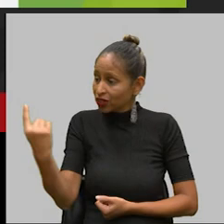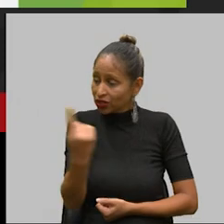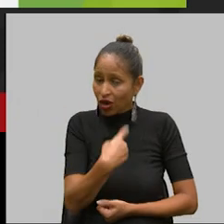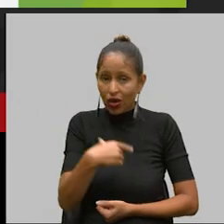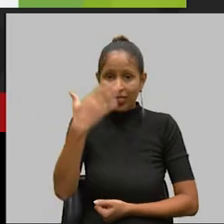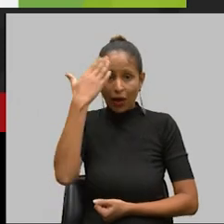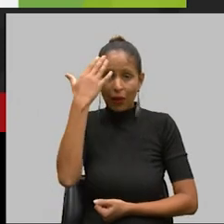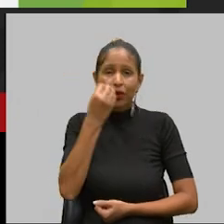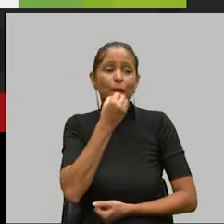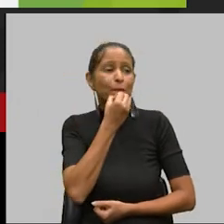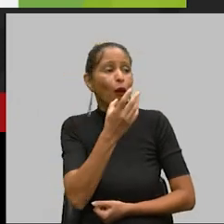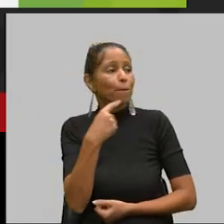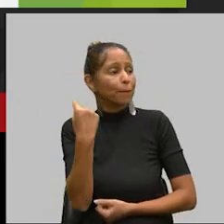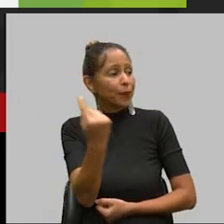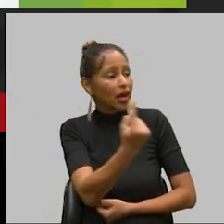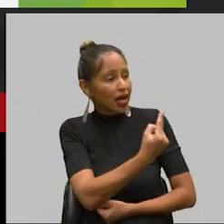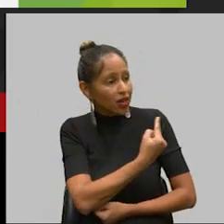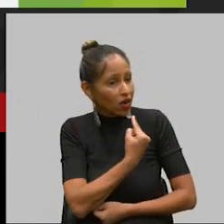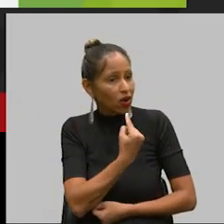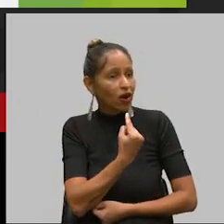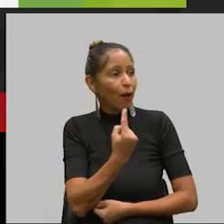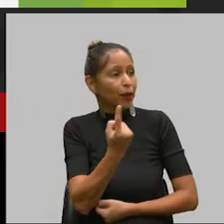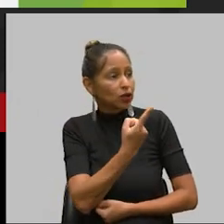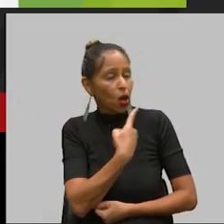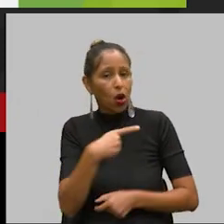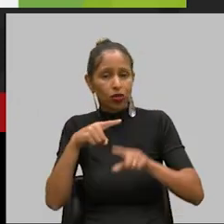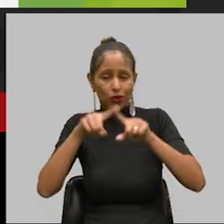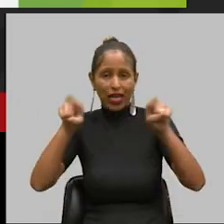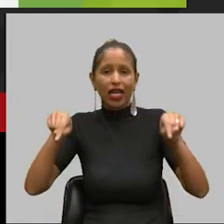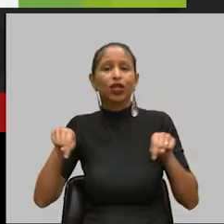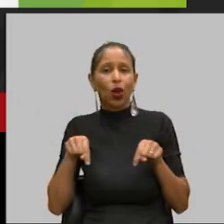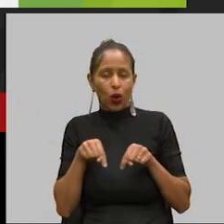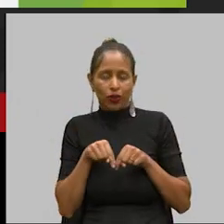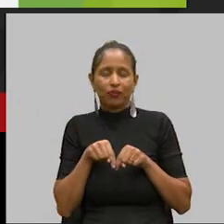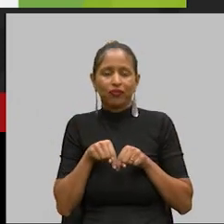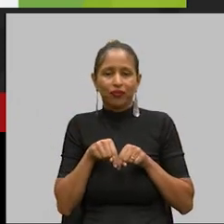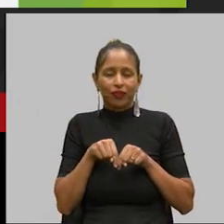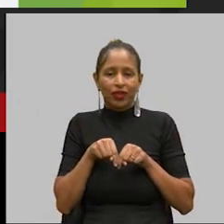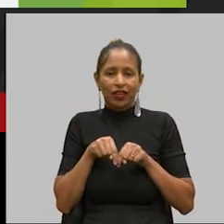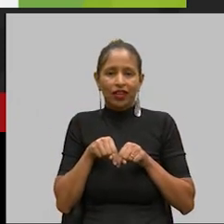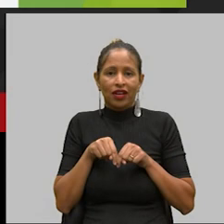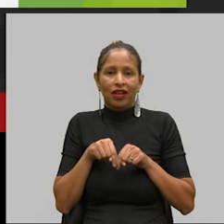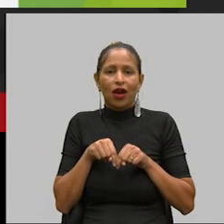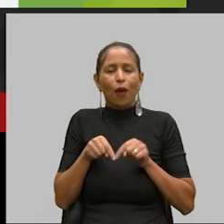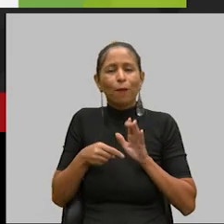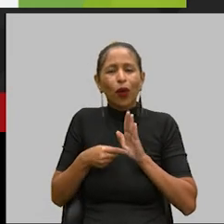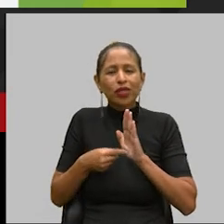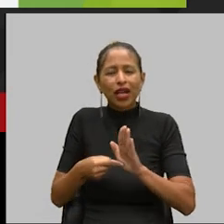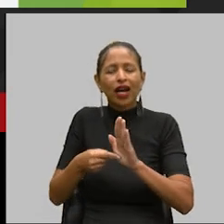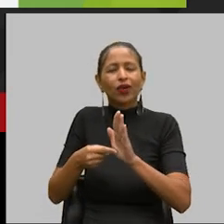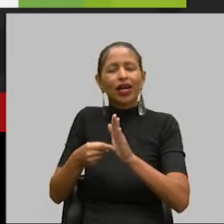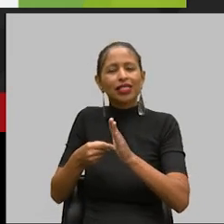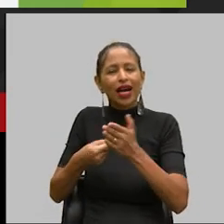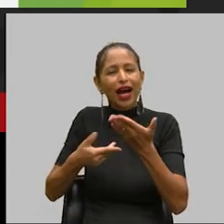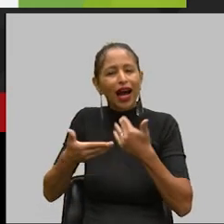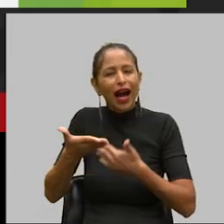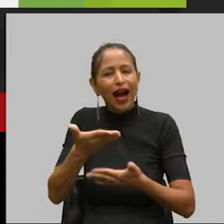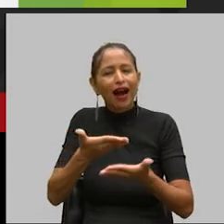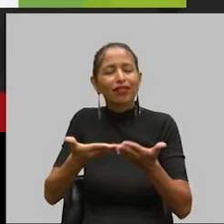bom para nós e o que que é bom pro nosso território então trazendo um pouco dessa contribuição